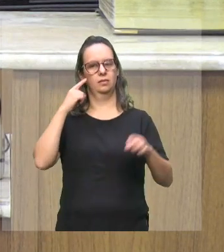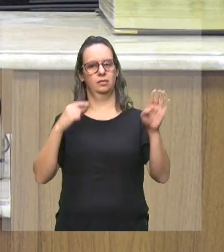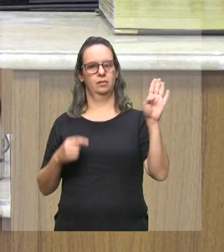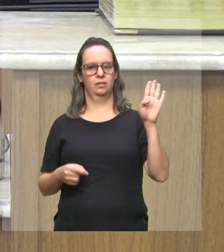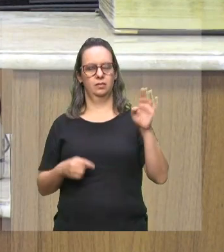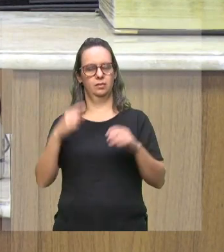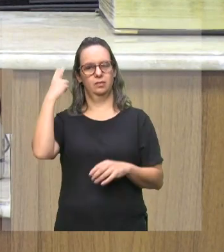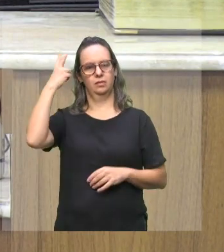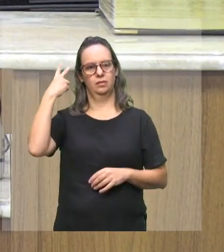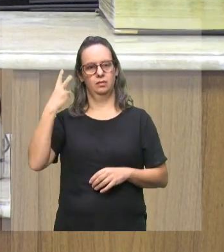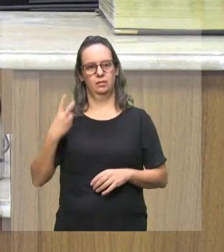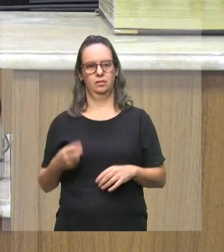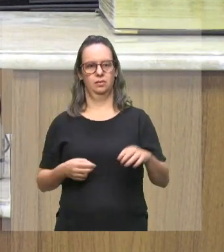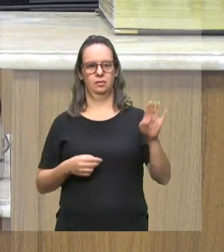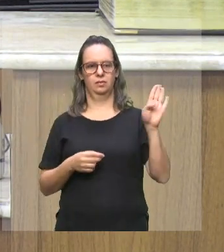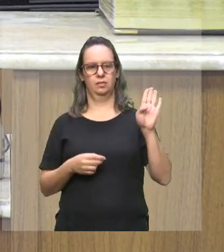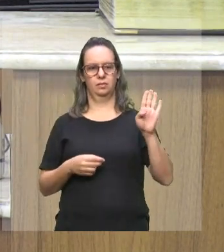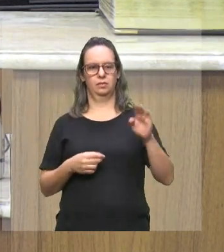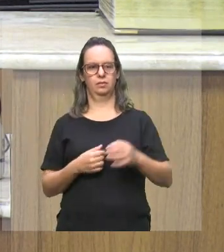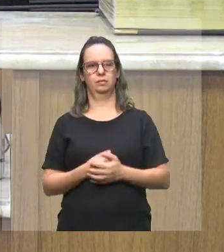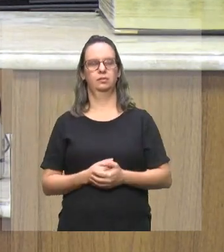Delmassa. Presente.